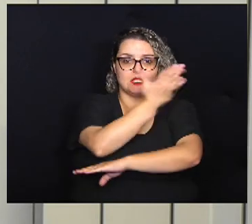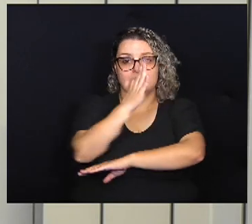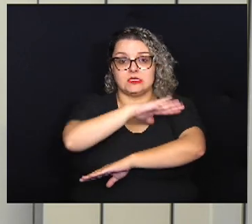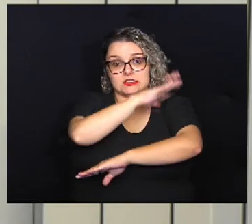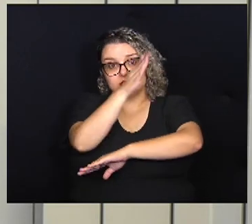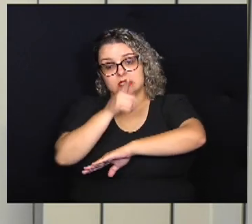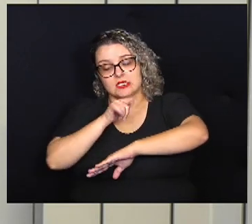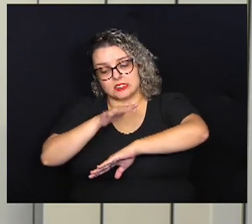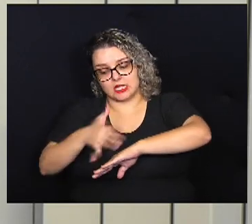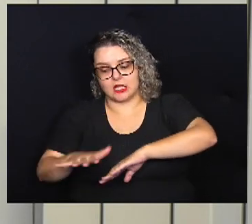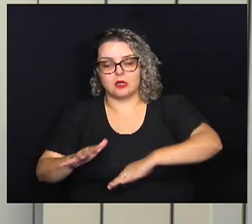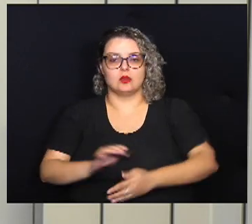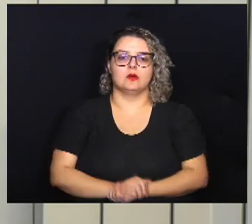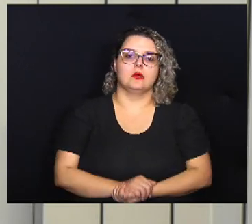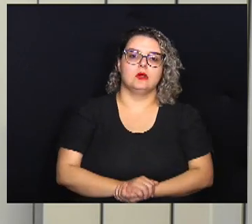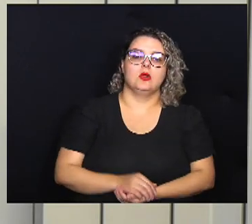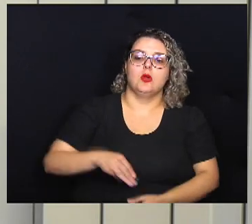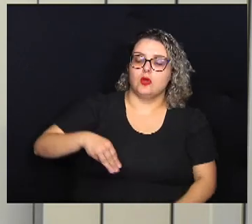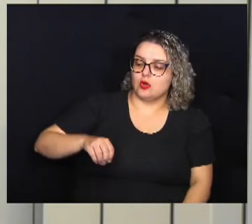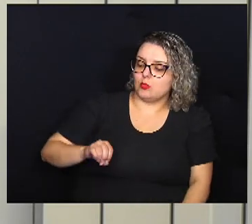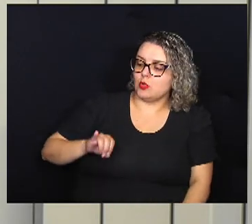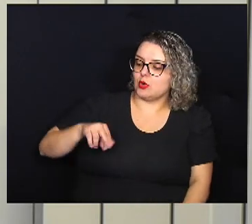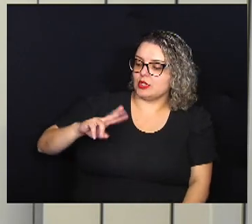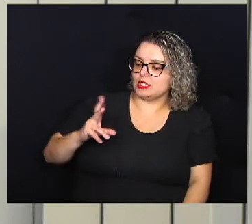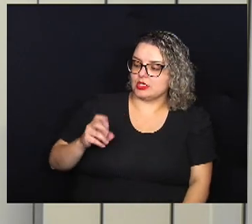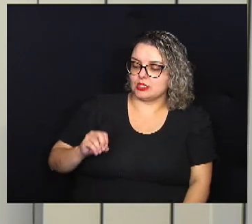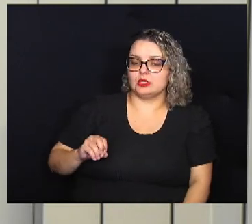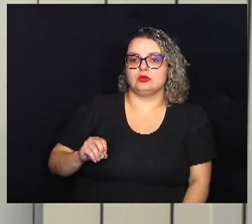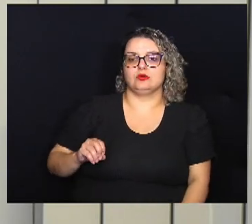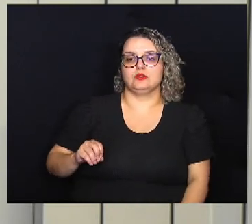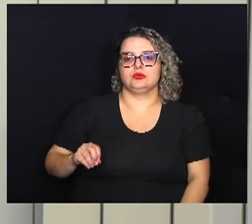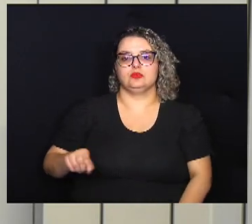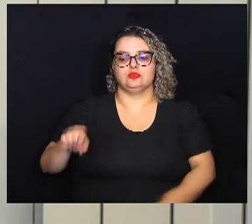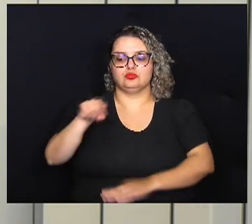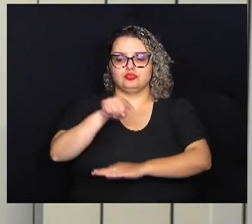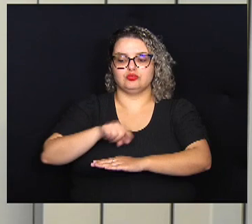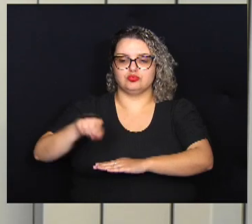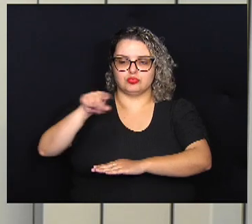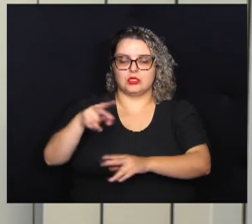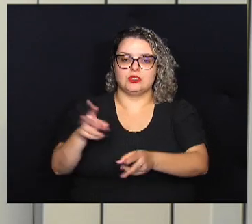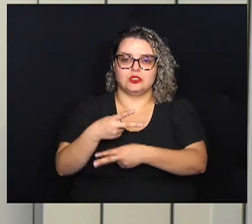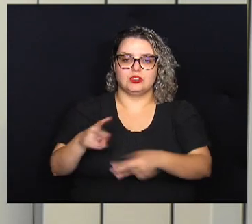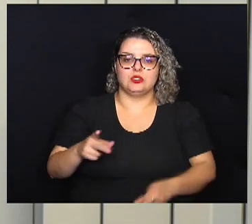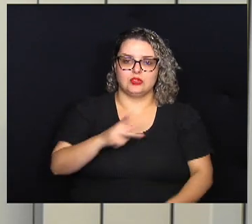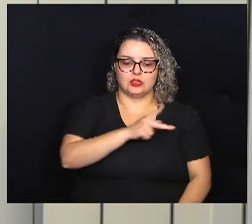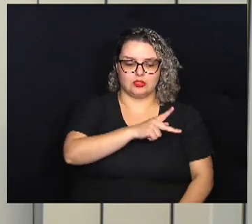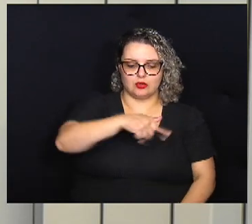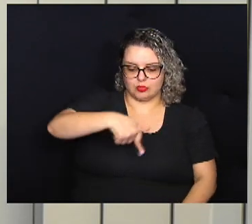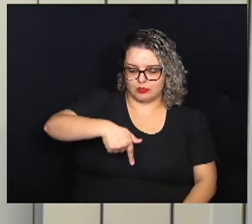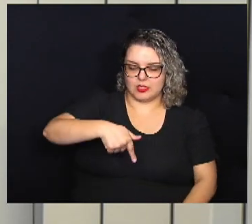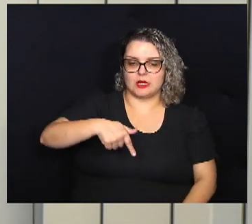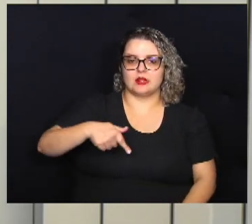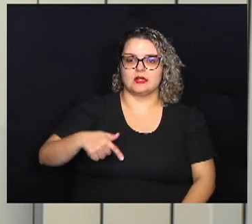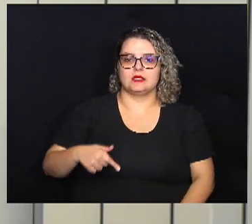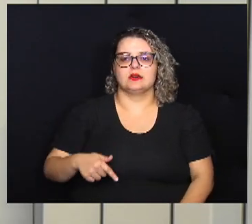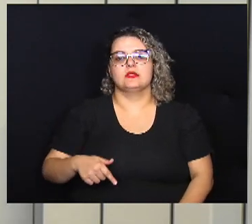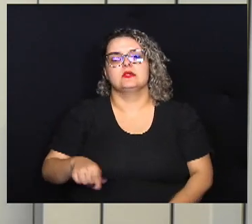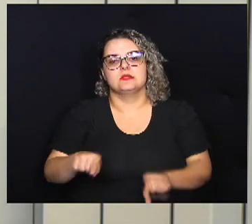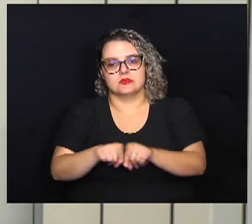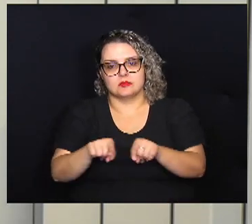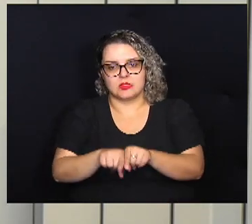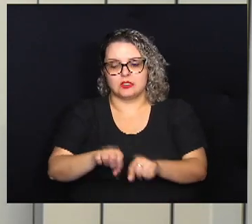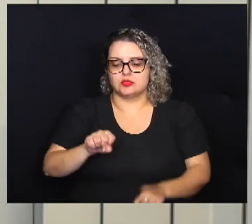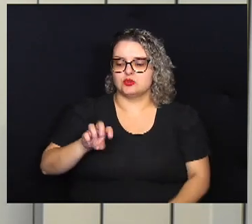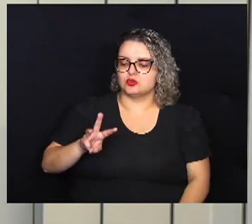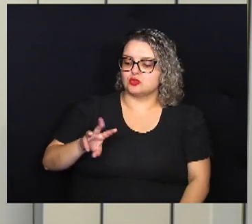Parque Jambeiro, o Moinho de Vento, no Swiss Park, e o Parque Botânico Amador Aguiar, também no Swiss